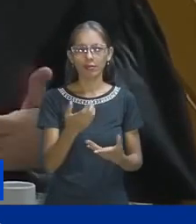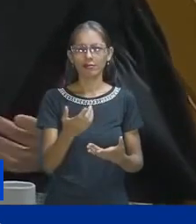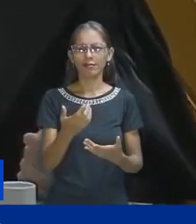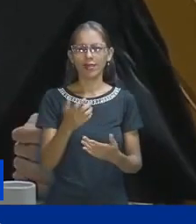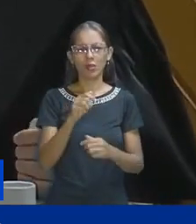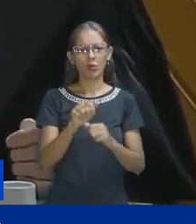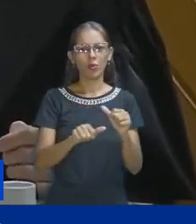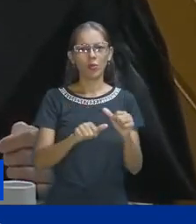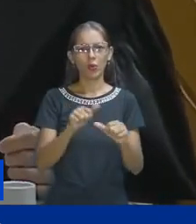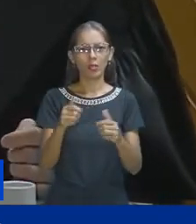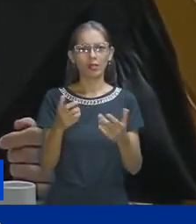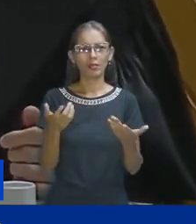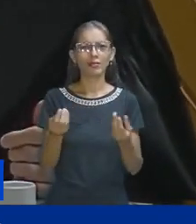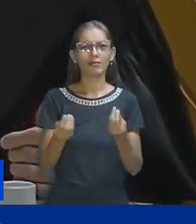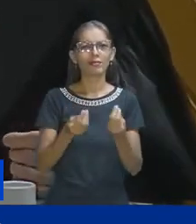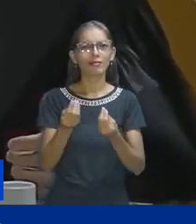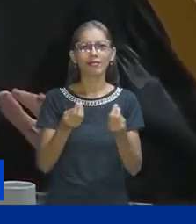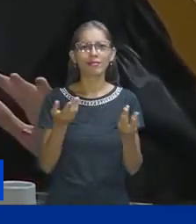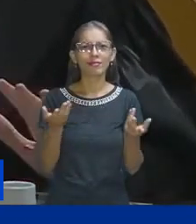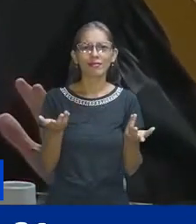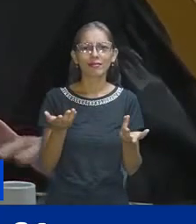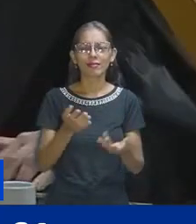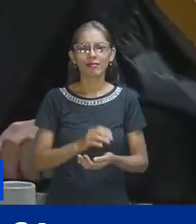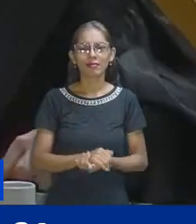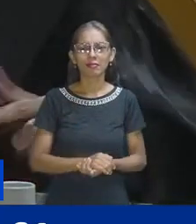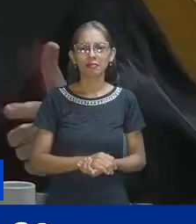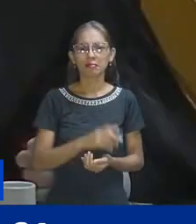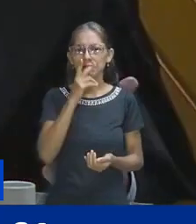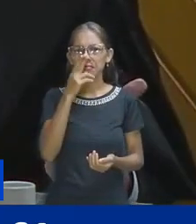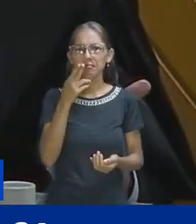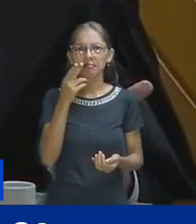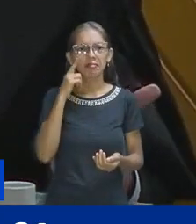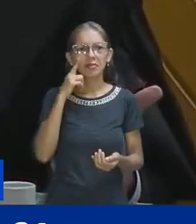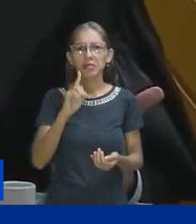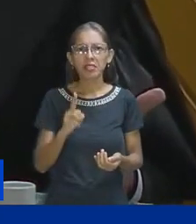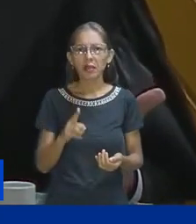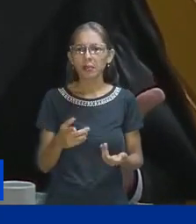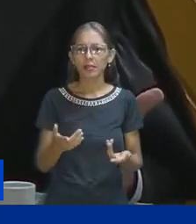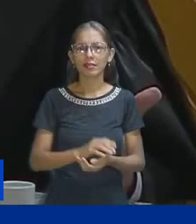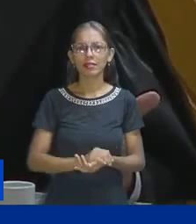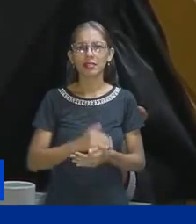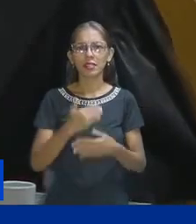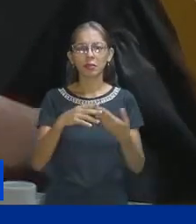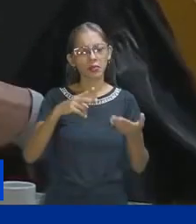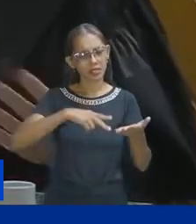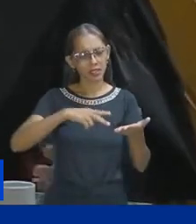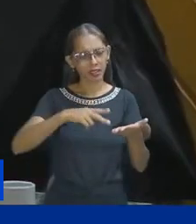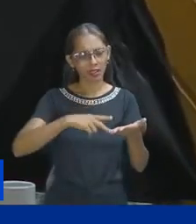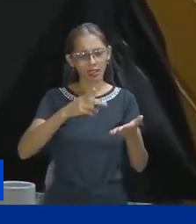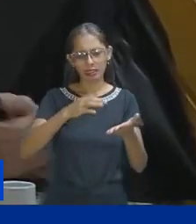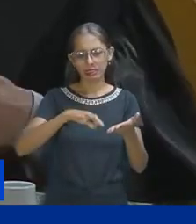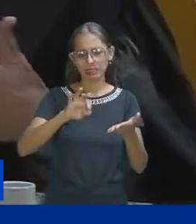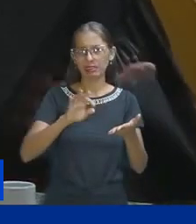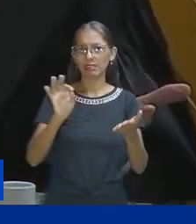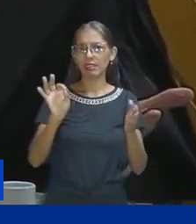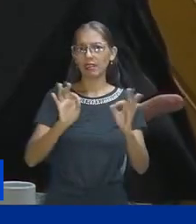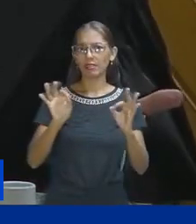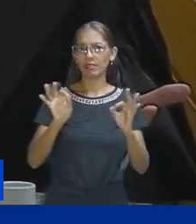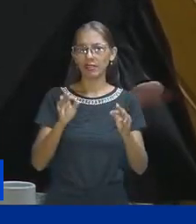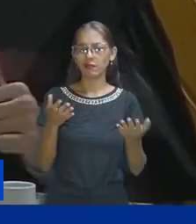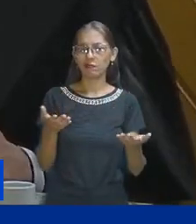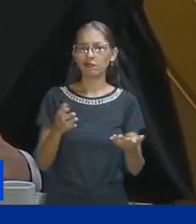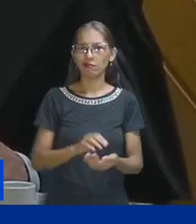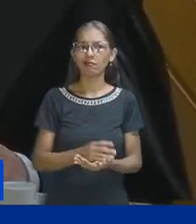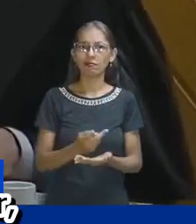tem somente uma declaração, parece que não tenho certeza, mas parece que nem assinada foi, ou seja, é um vazio total